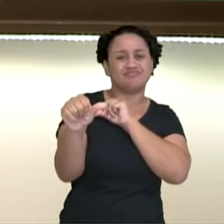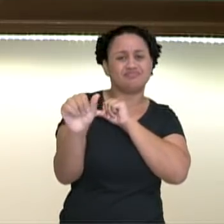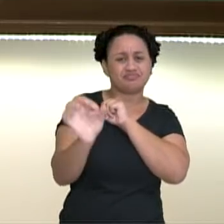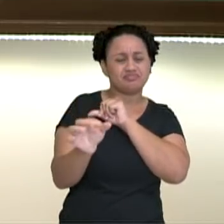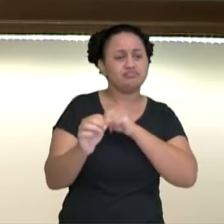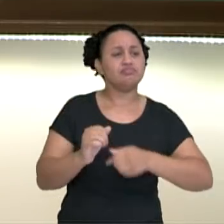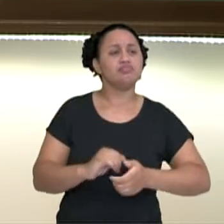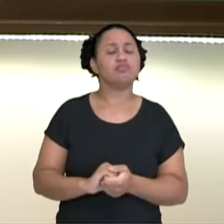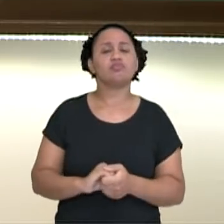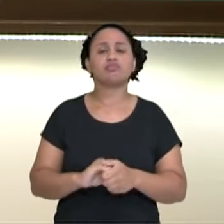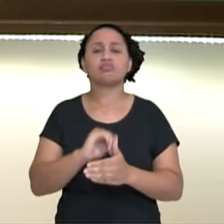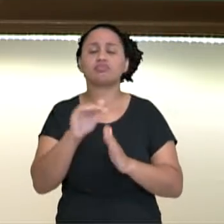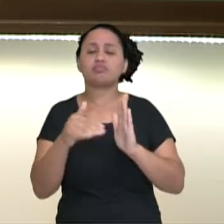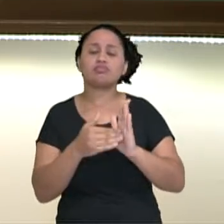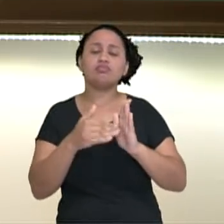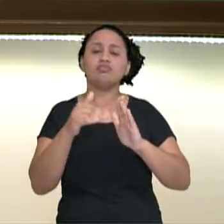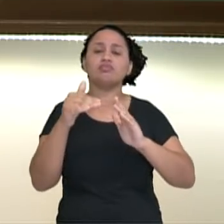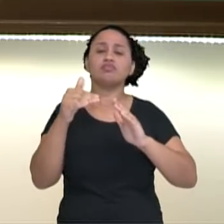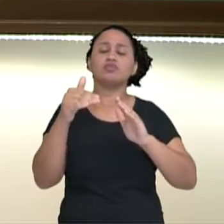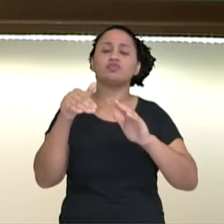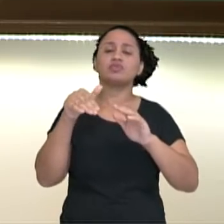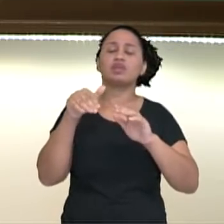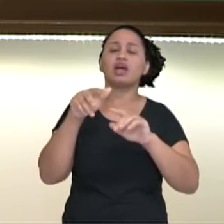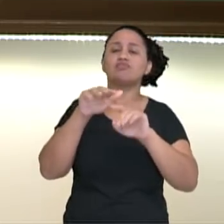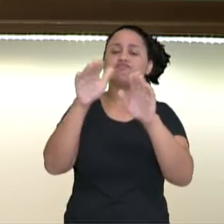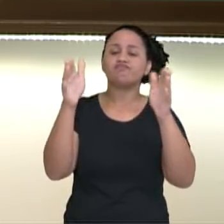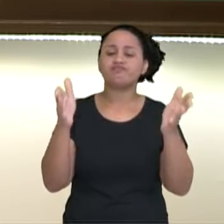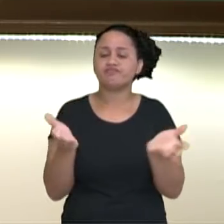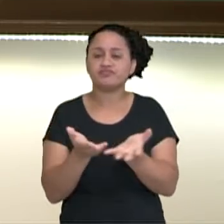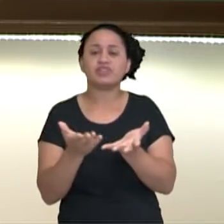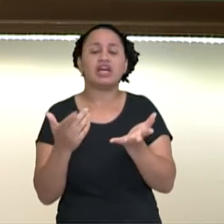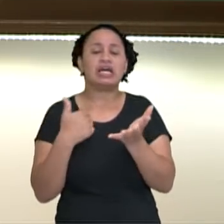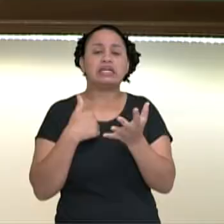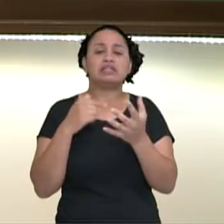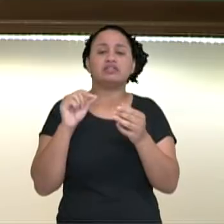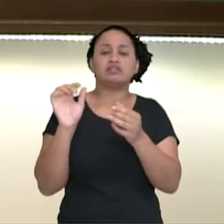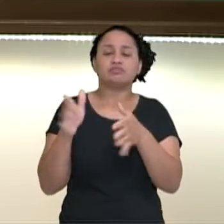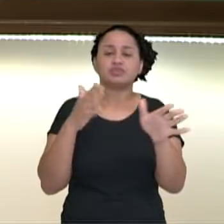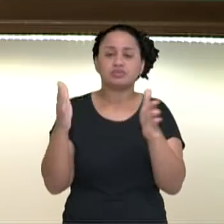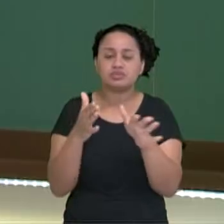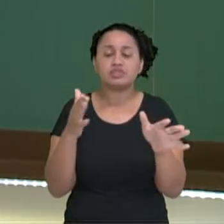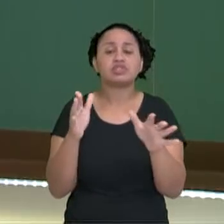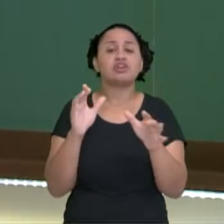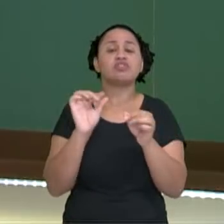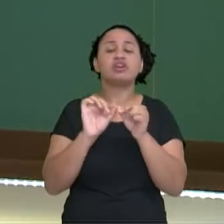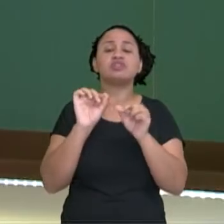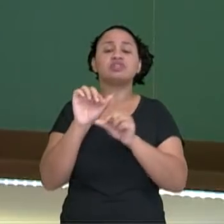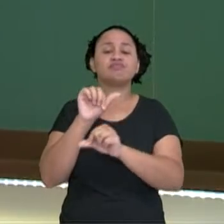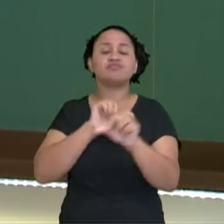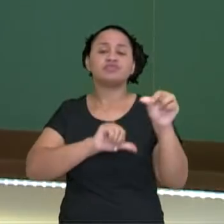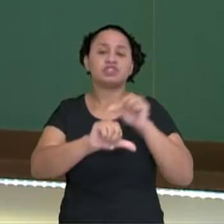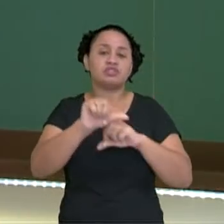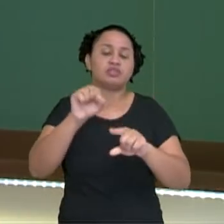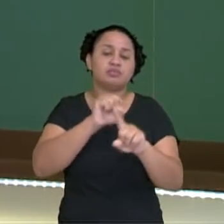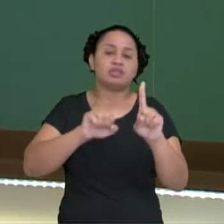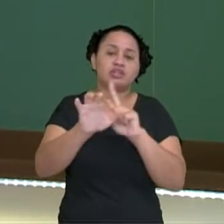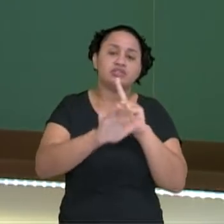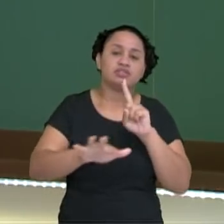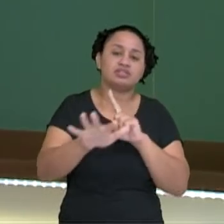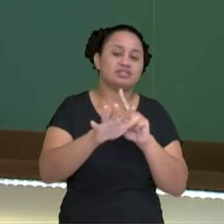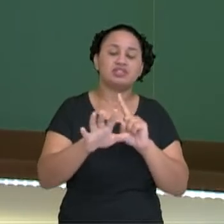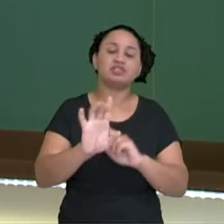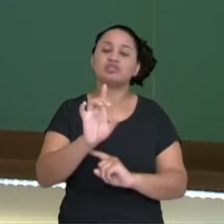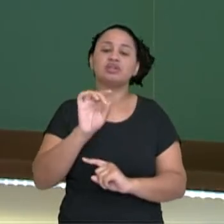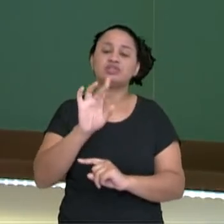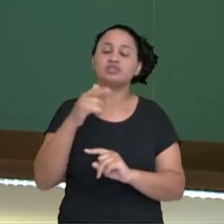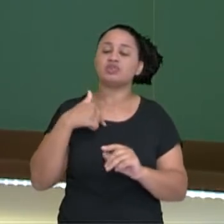E as máquinas e as indústrias, a produção industrial, ela vai transformar a sociedade, não só